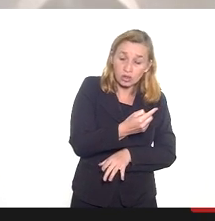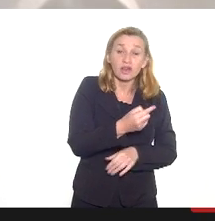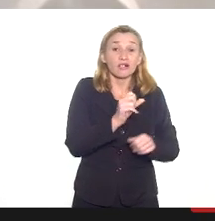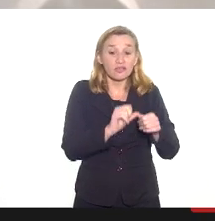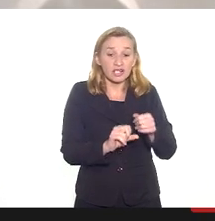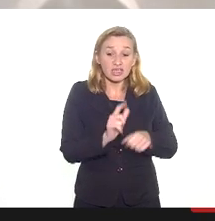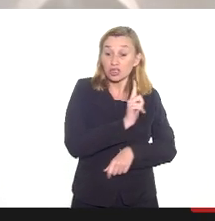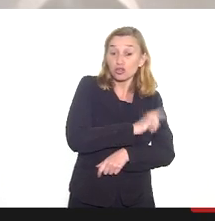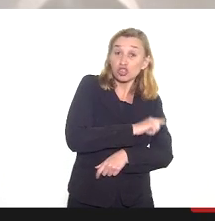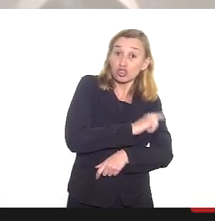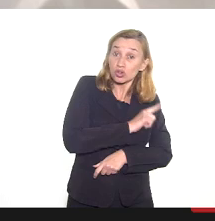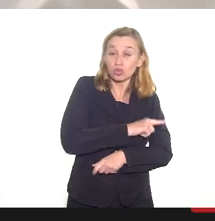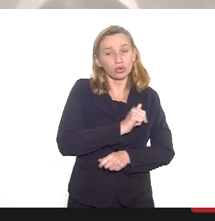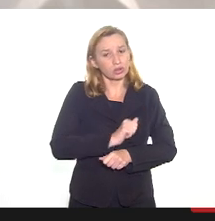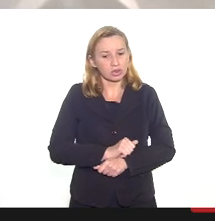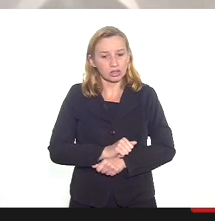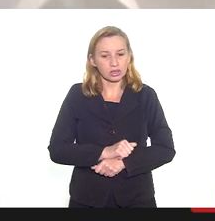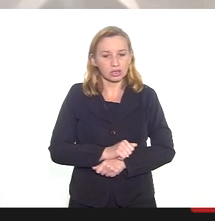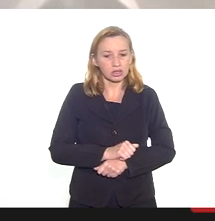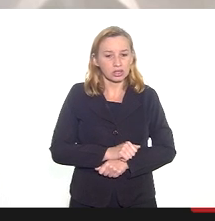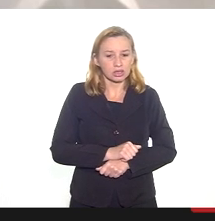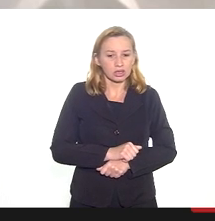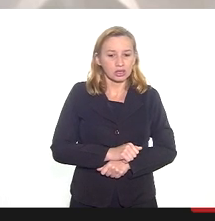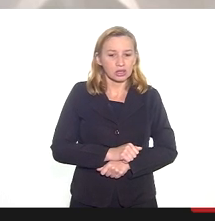que os gestores deem,